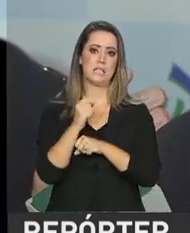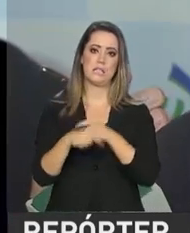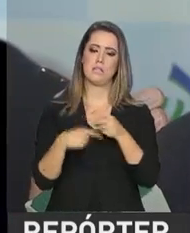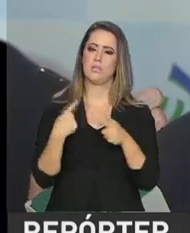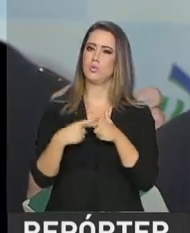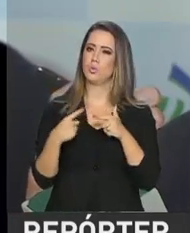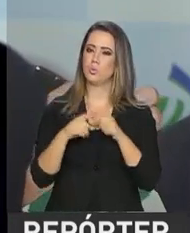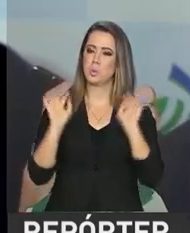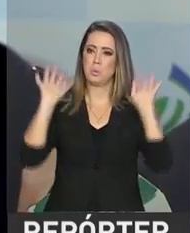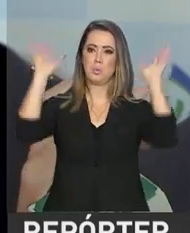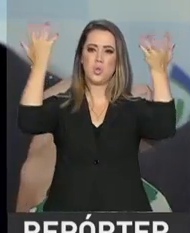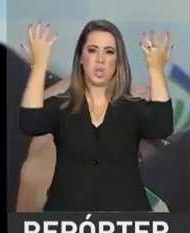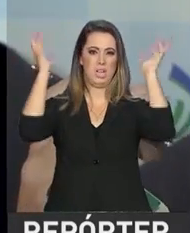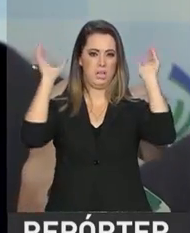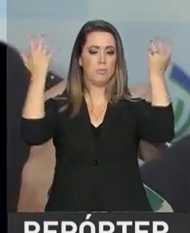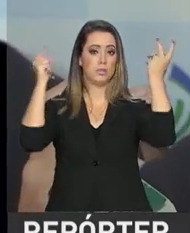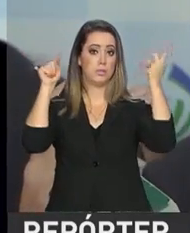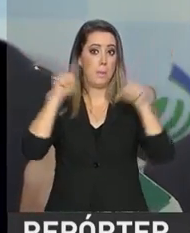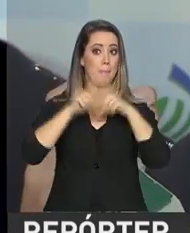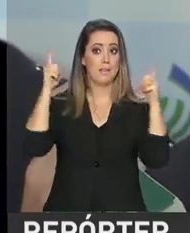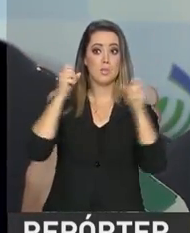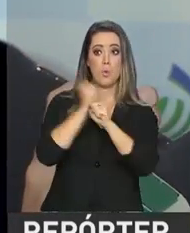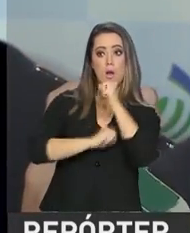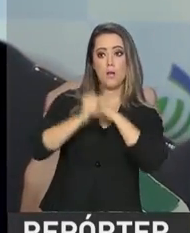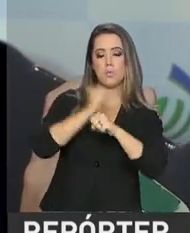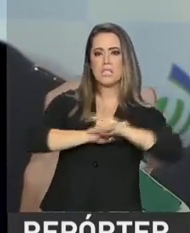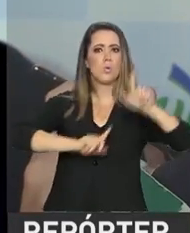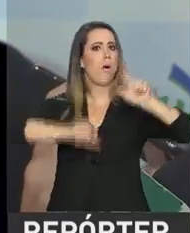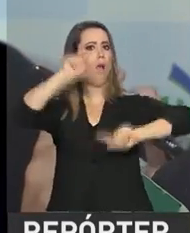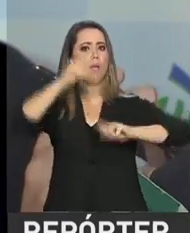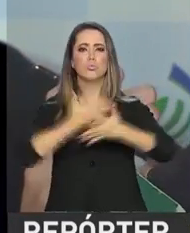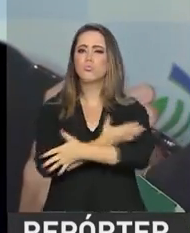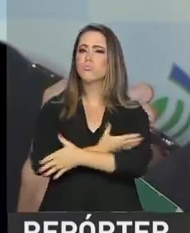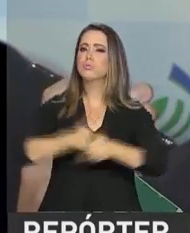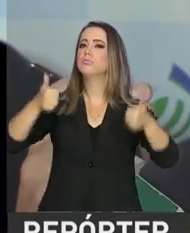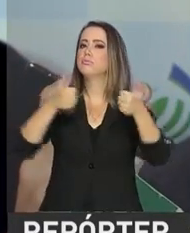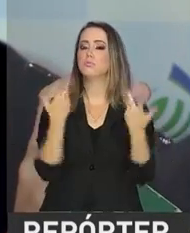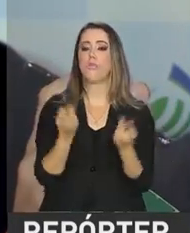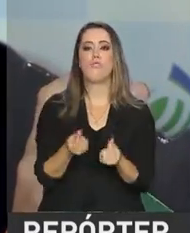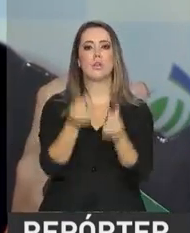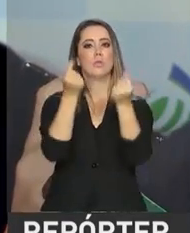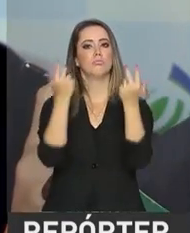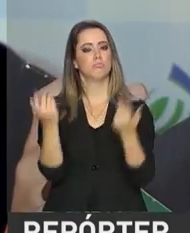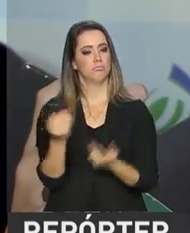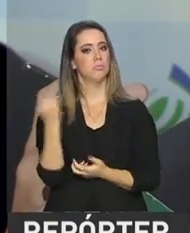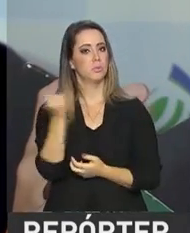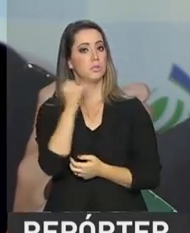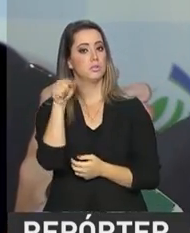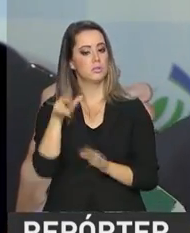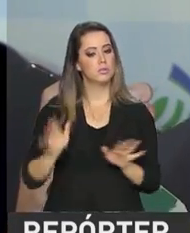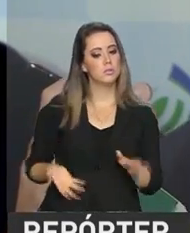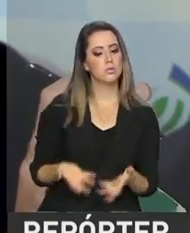anos anteriores. No ano passado teve uma colheita recorde, recuperaram a rentabilidade e realmente isso estimulou a produção.